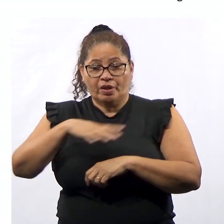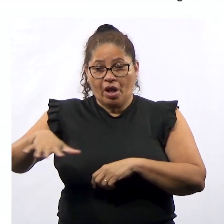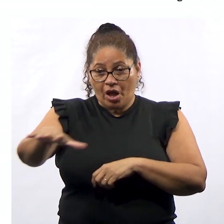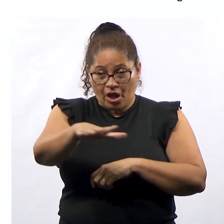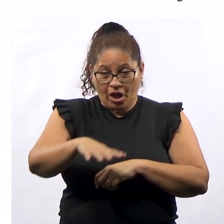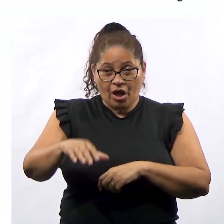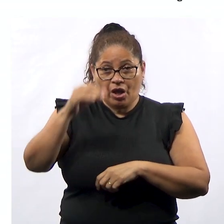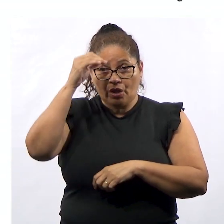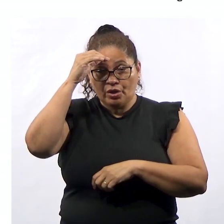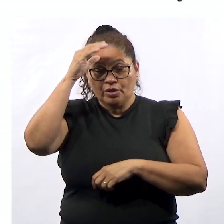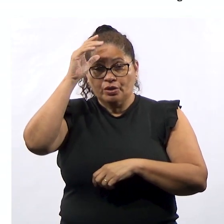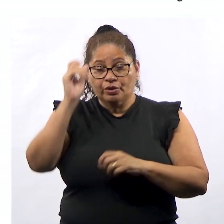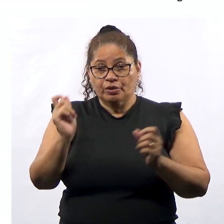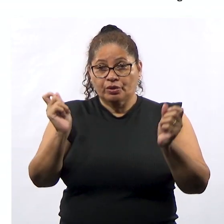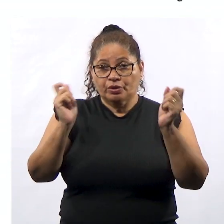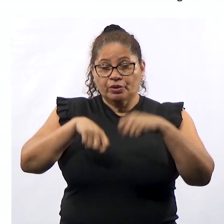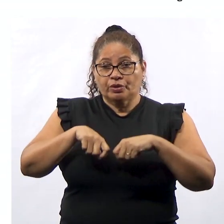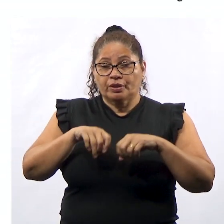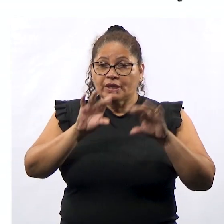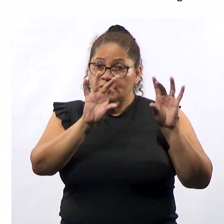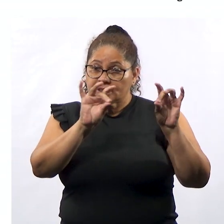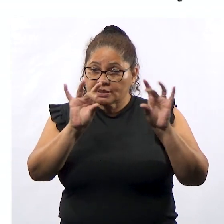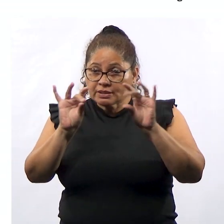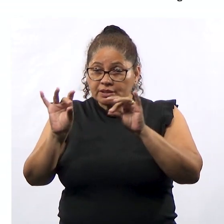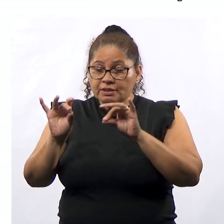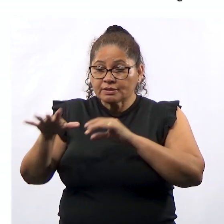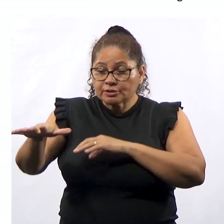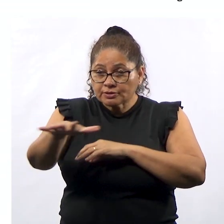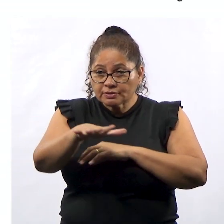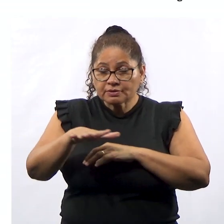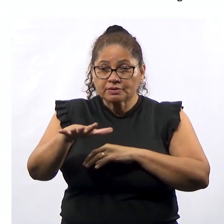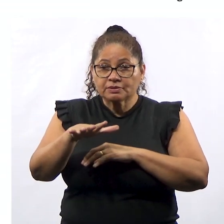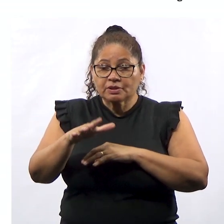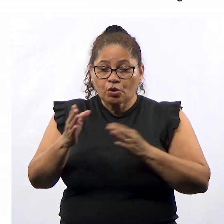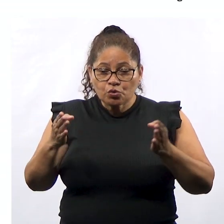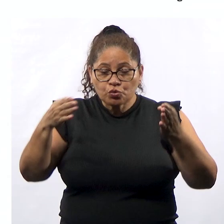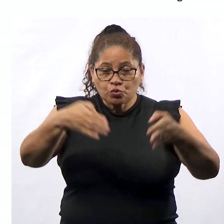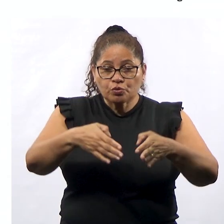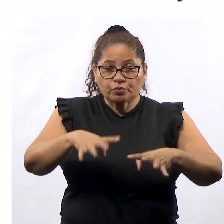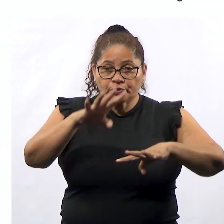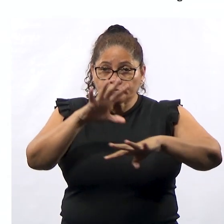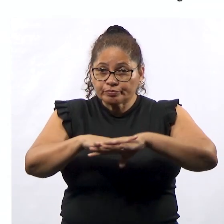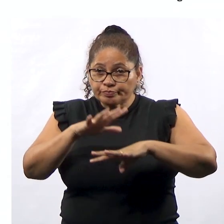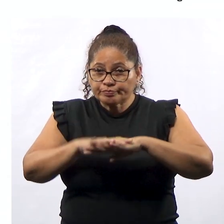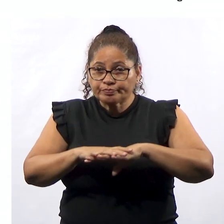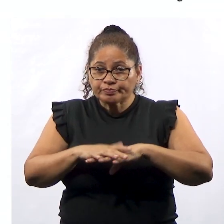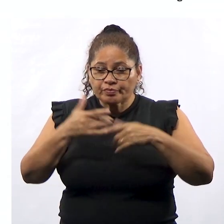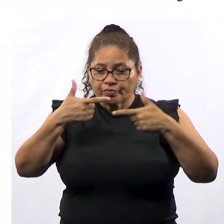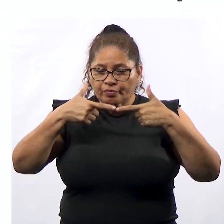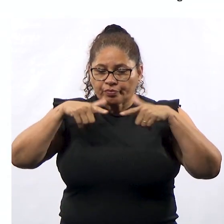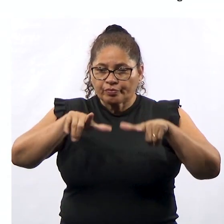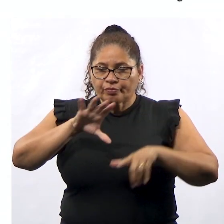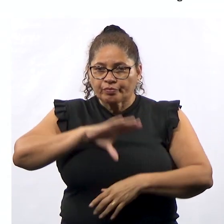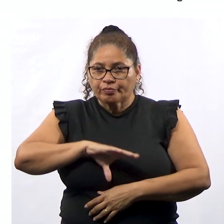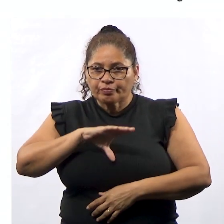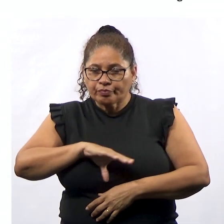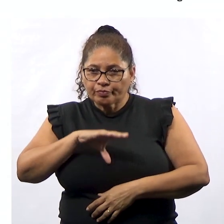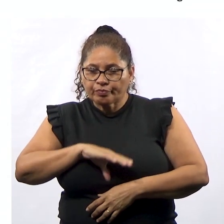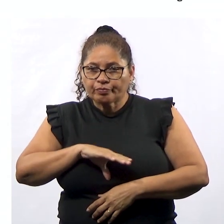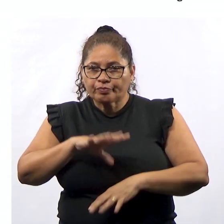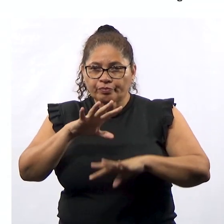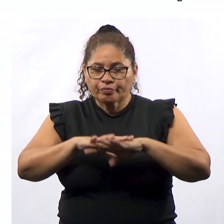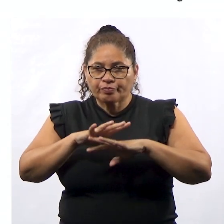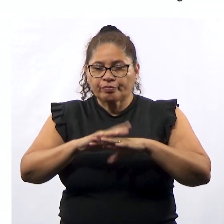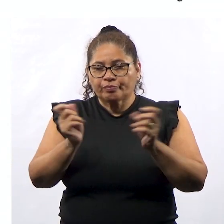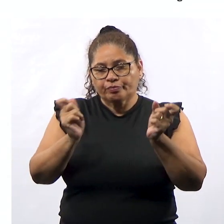conhecimento, competências específicas de área, e aqui o foco na matemática, na língua portuguesa e na matemática, e